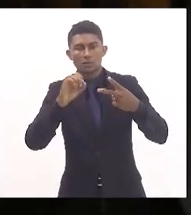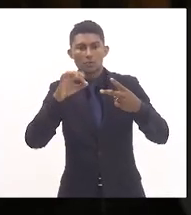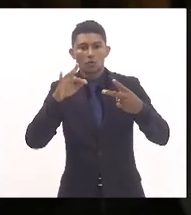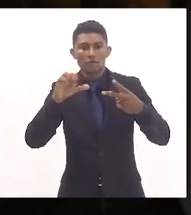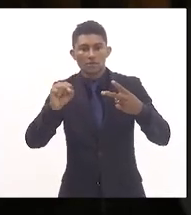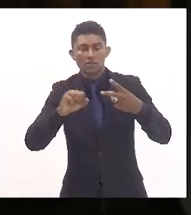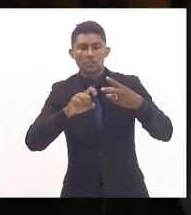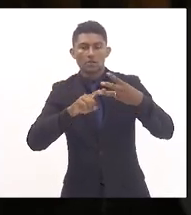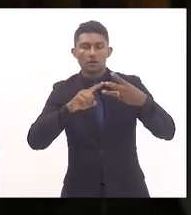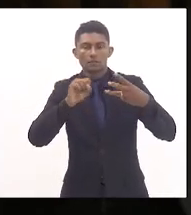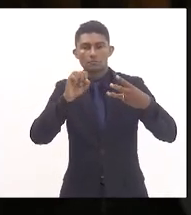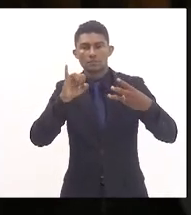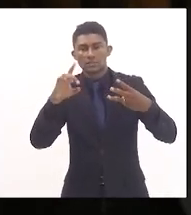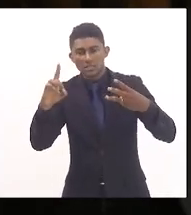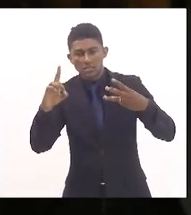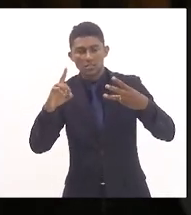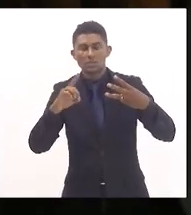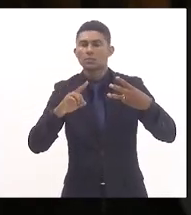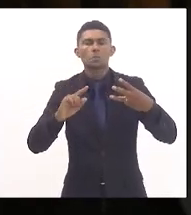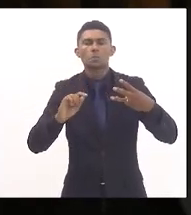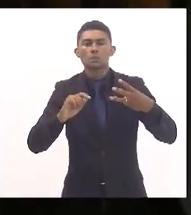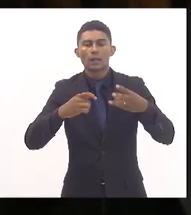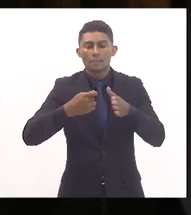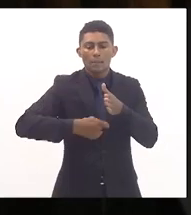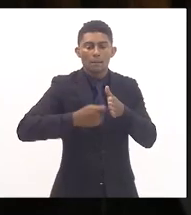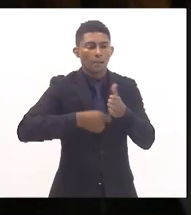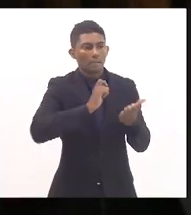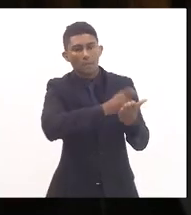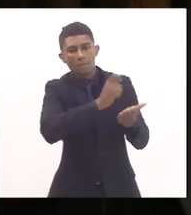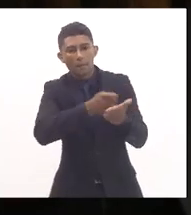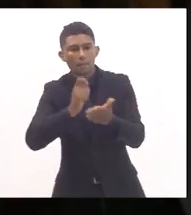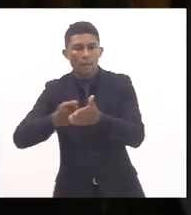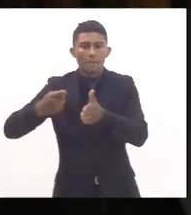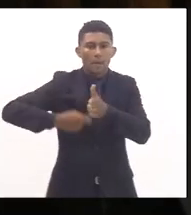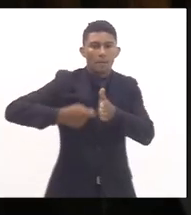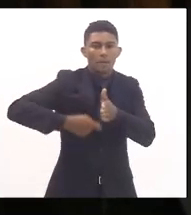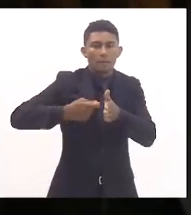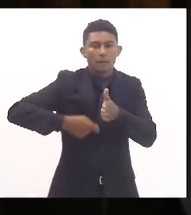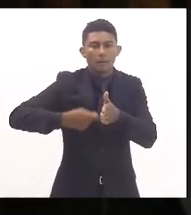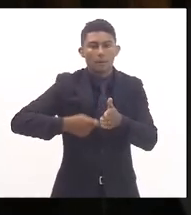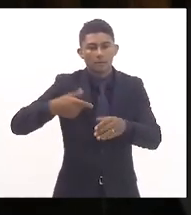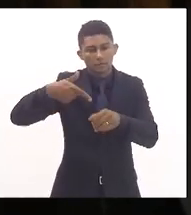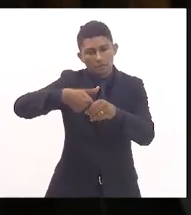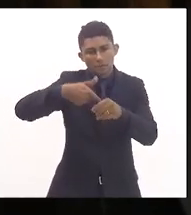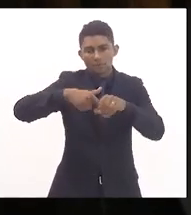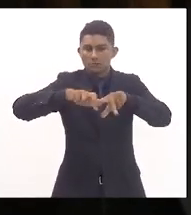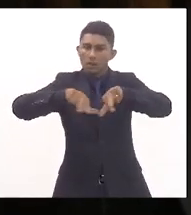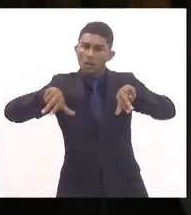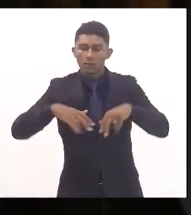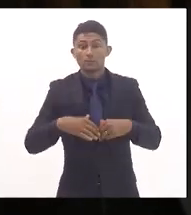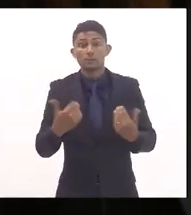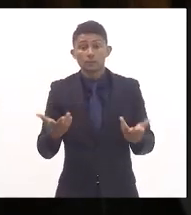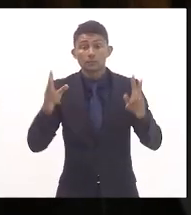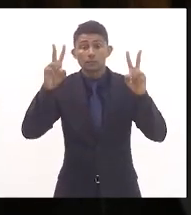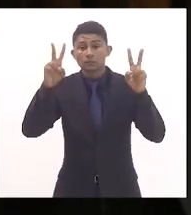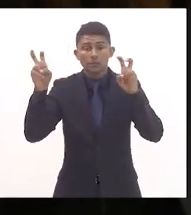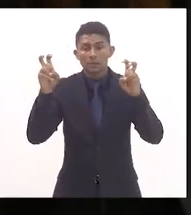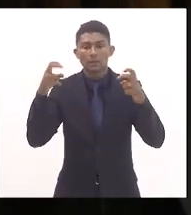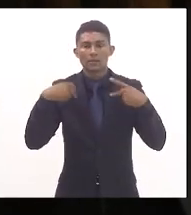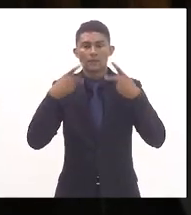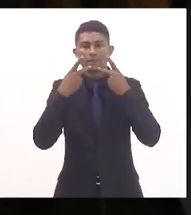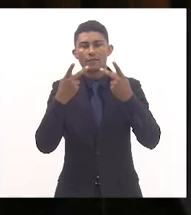cidade que a contribuição sobre os combustíveis então tô chamando a atenção para esse tema